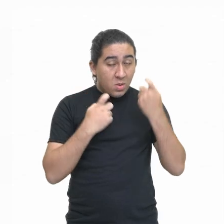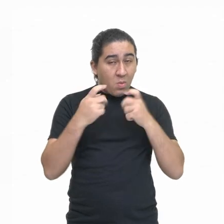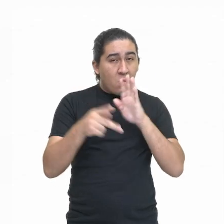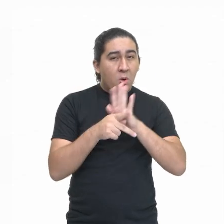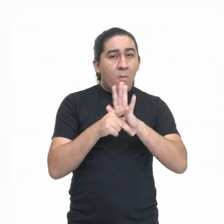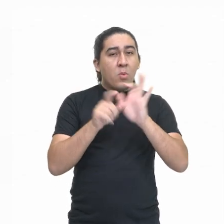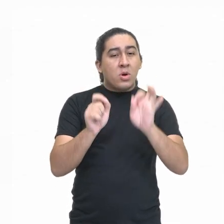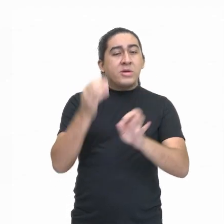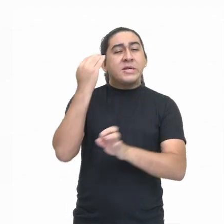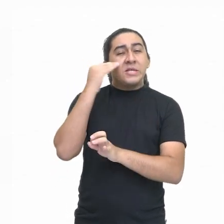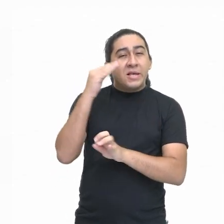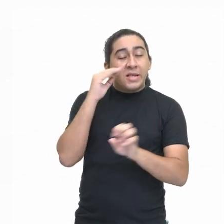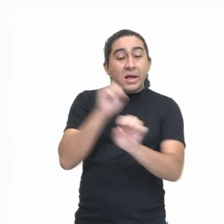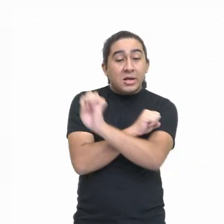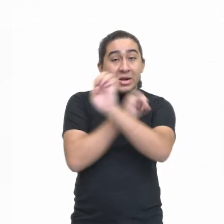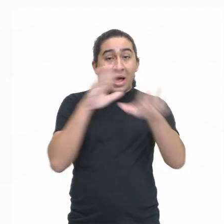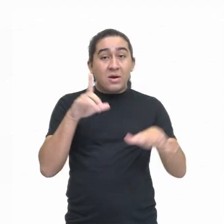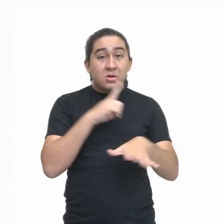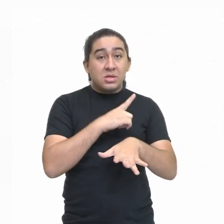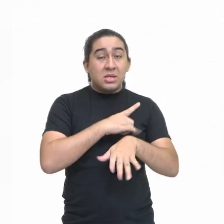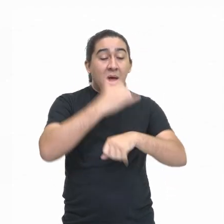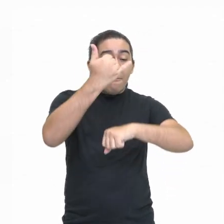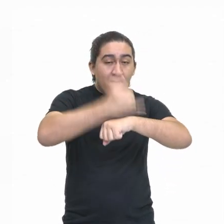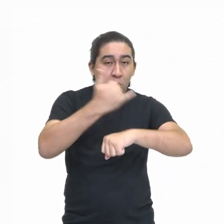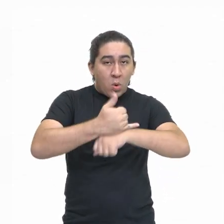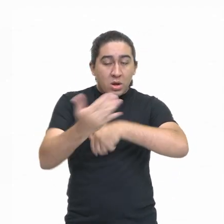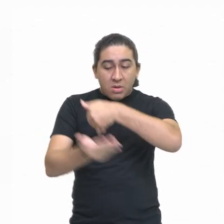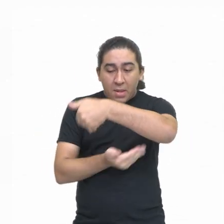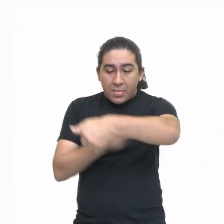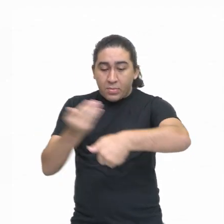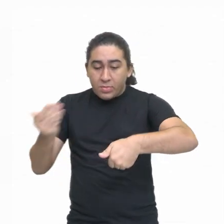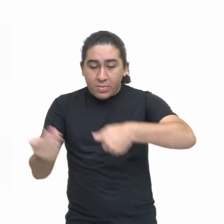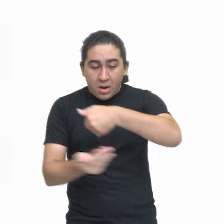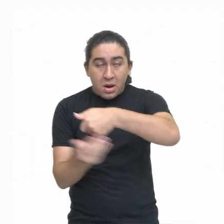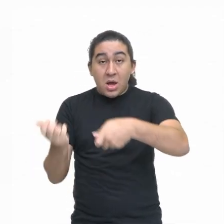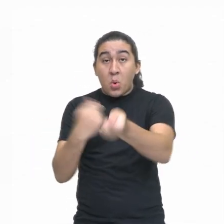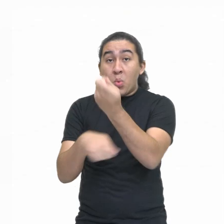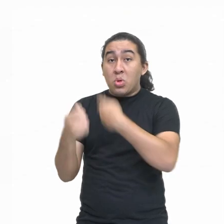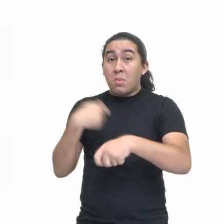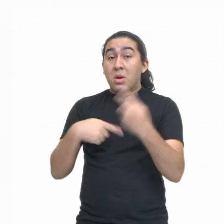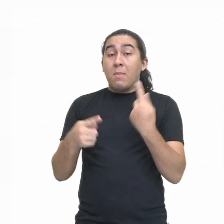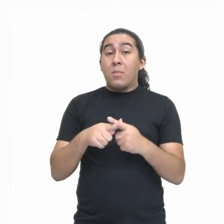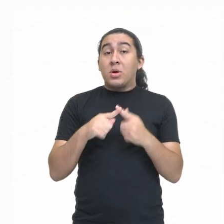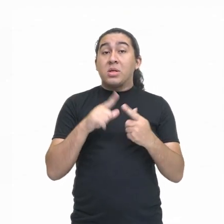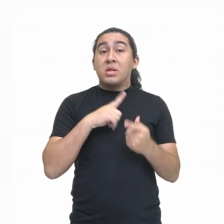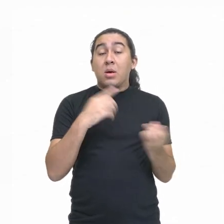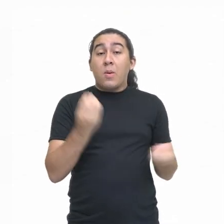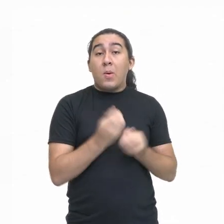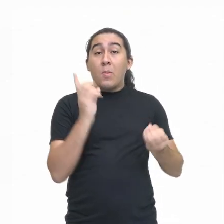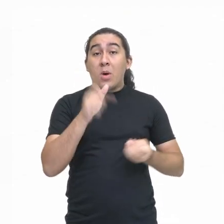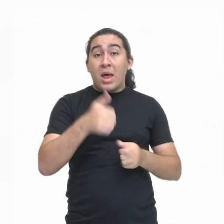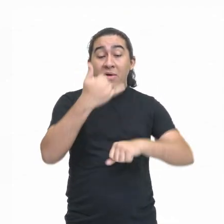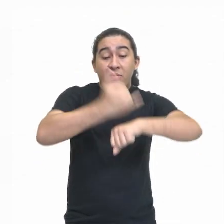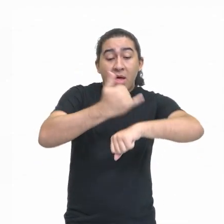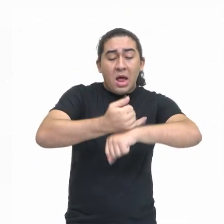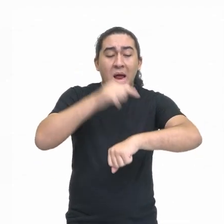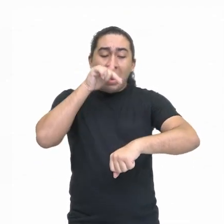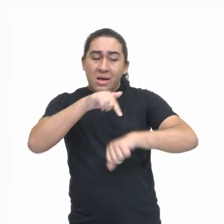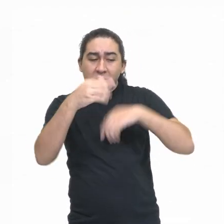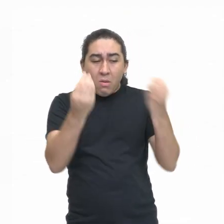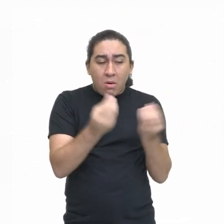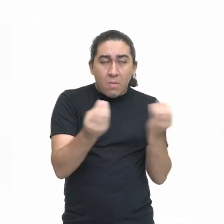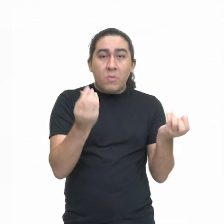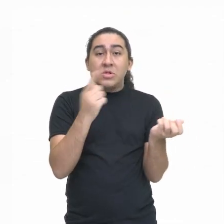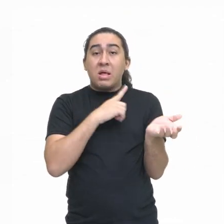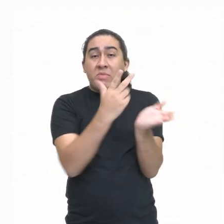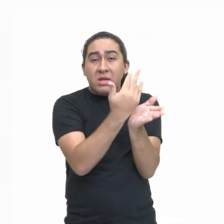em padronizar as trocas comerciais, justamente a questão da forma da moeda, né, e